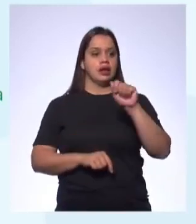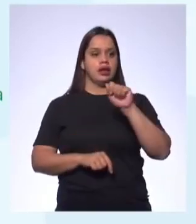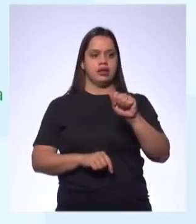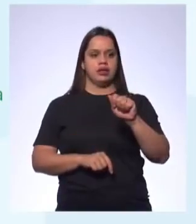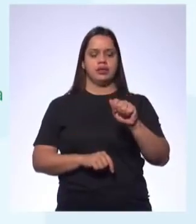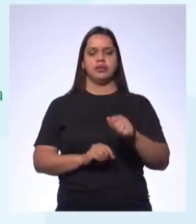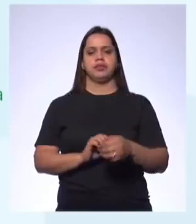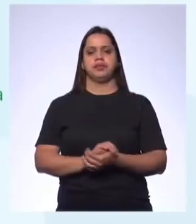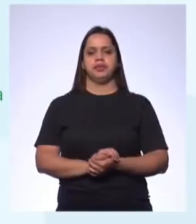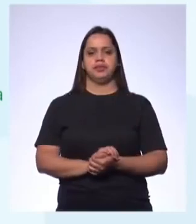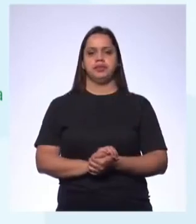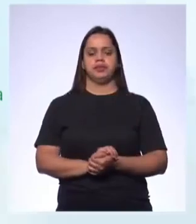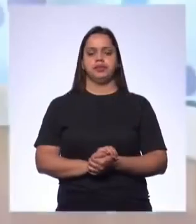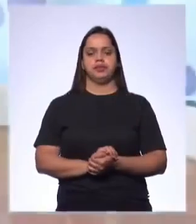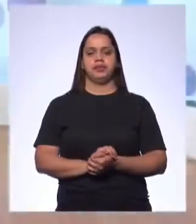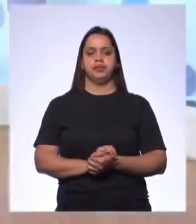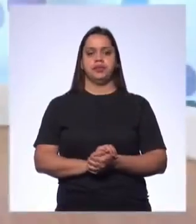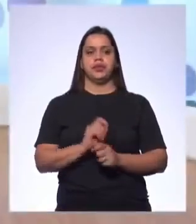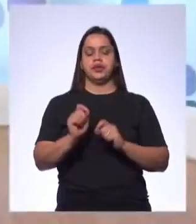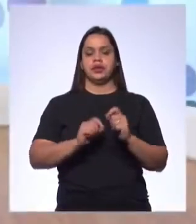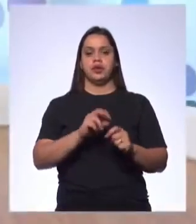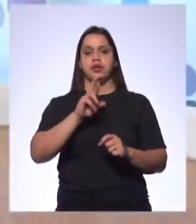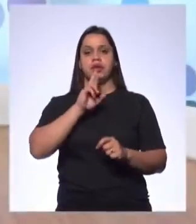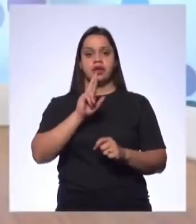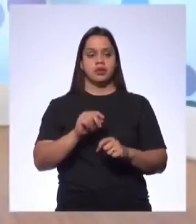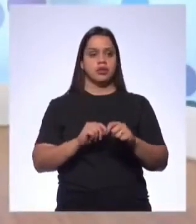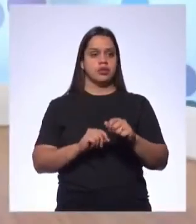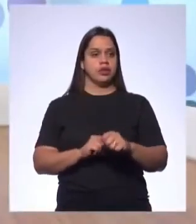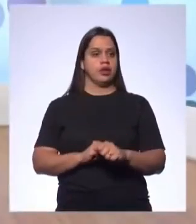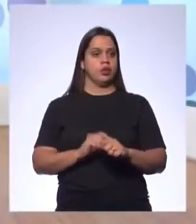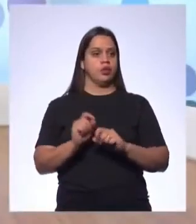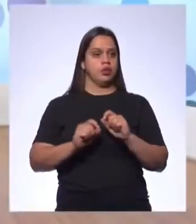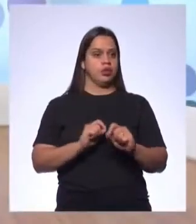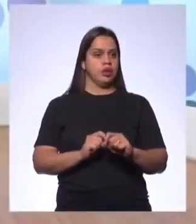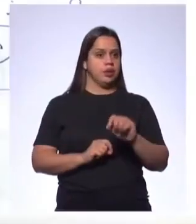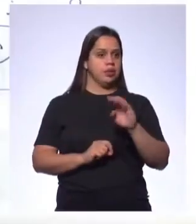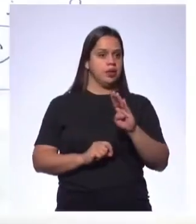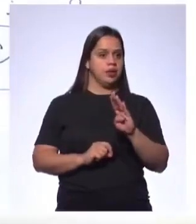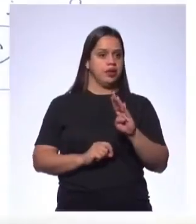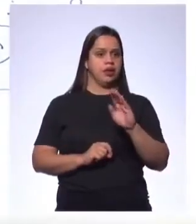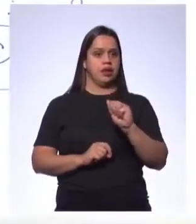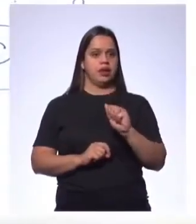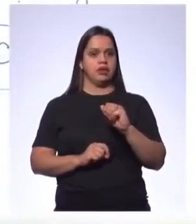Okay. Então, aqui quem respondeu B, A e C está